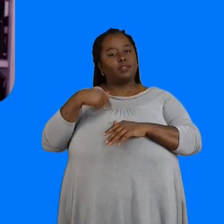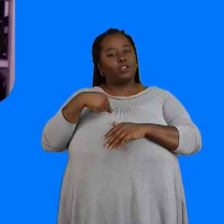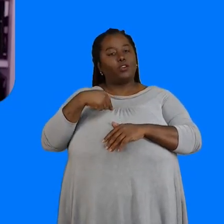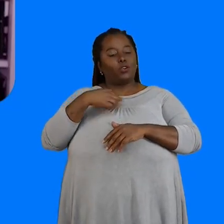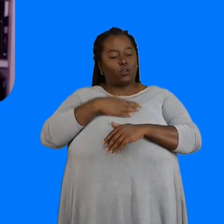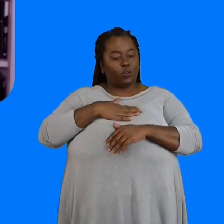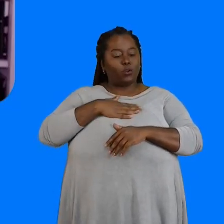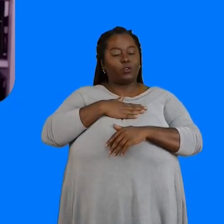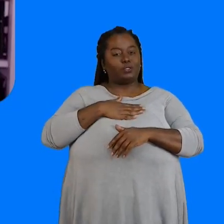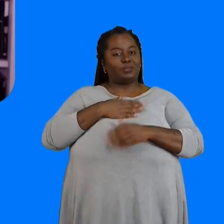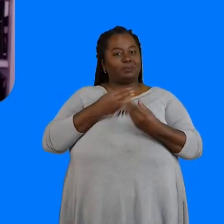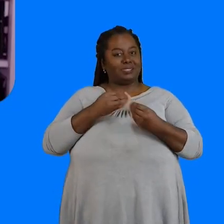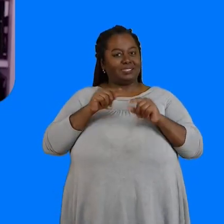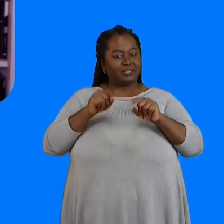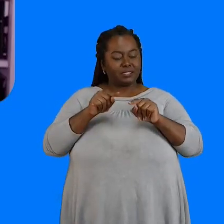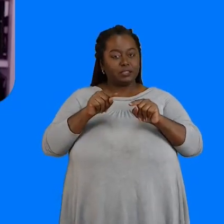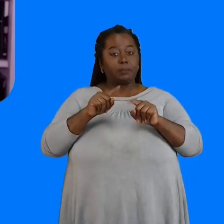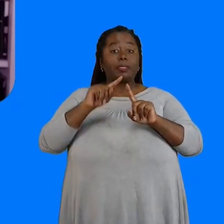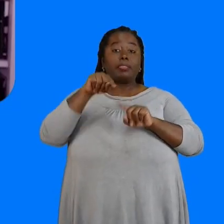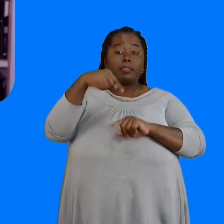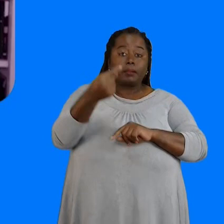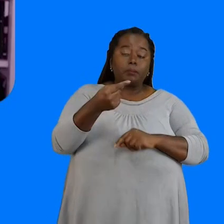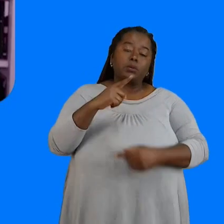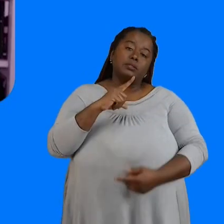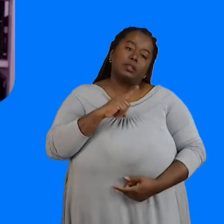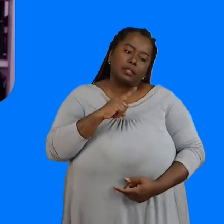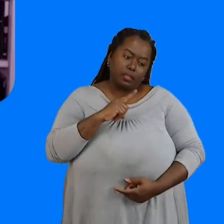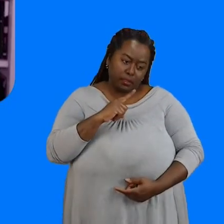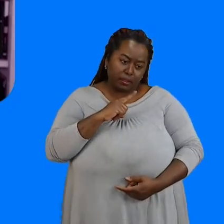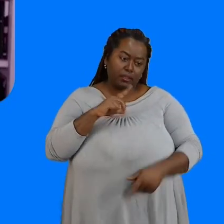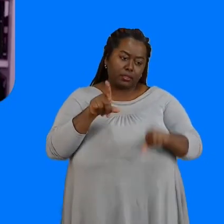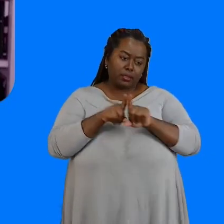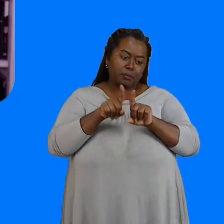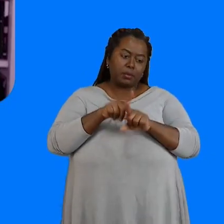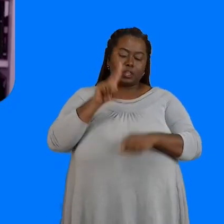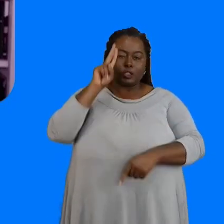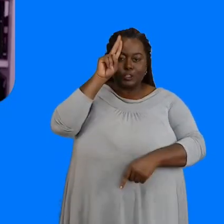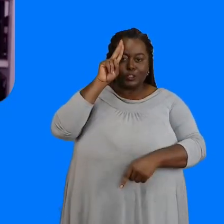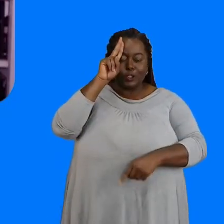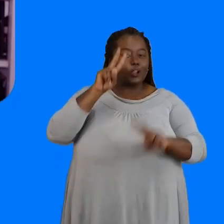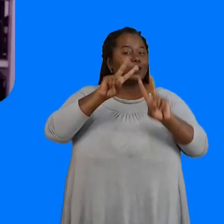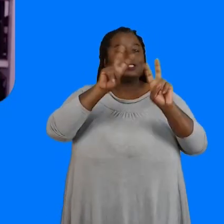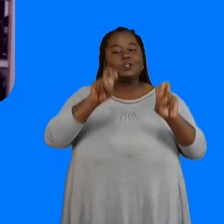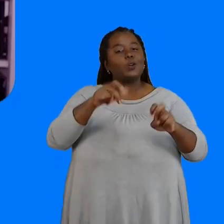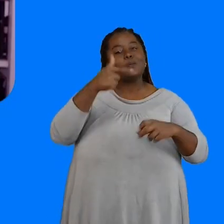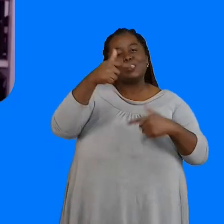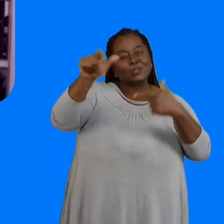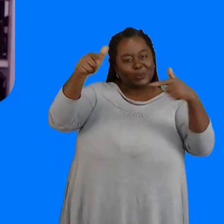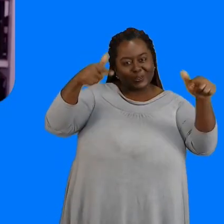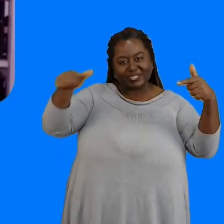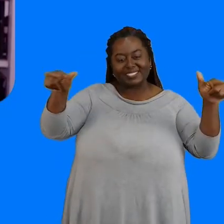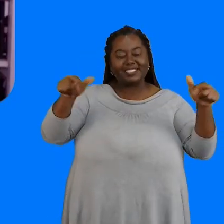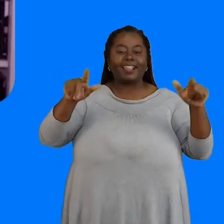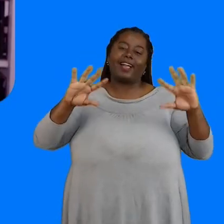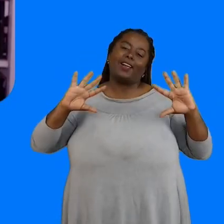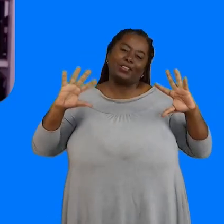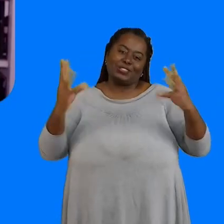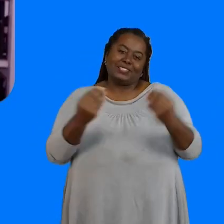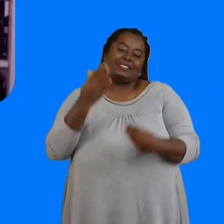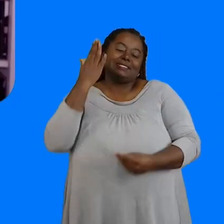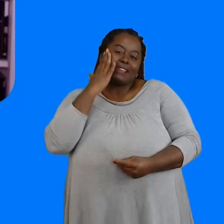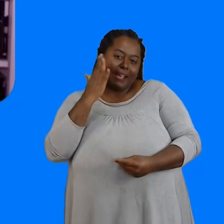cura. Depois tem, o módulo tinha as histórias que contamos sobre os outros, e aí todos nós sabemos, né, dessa esperança de